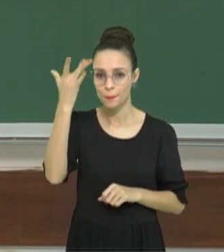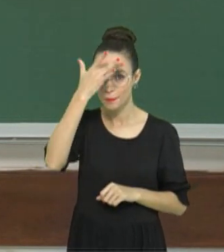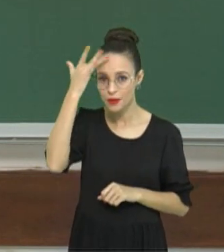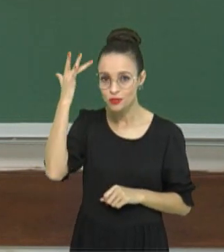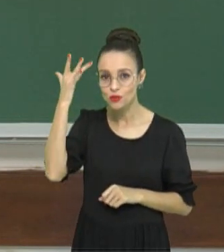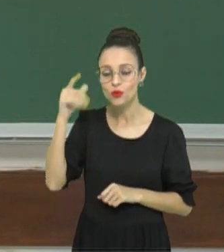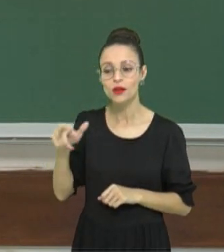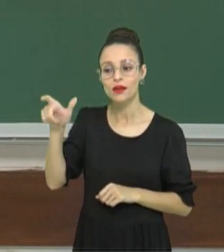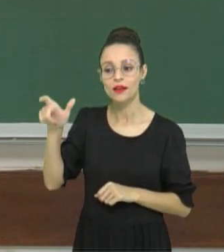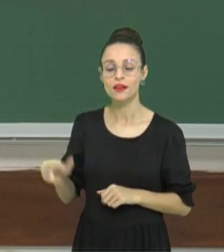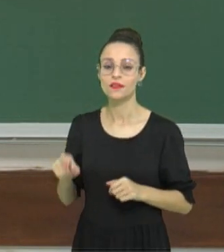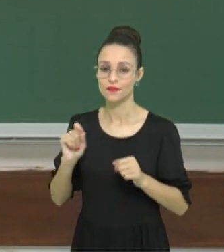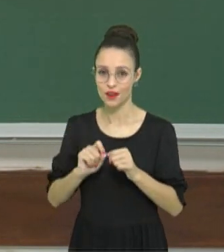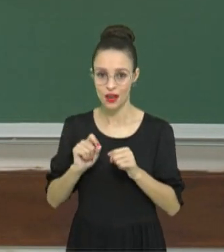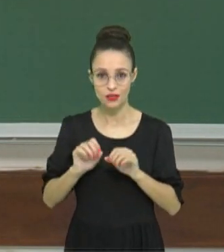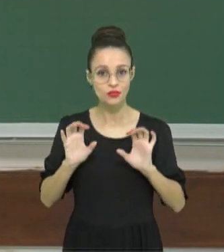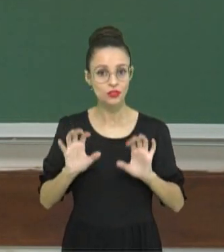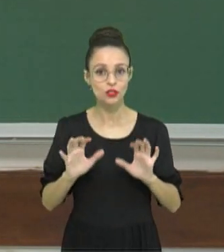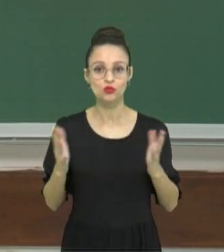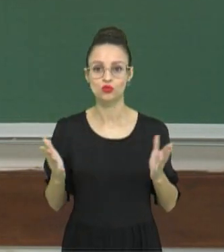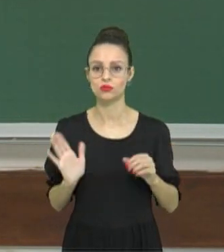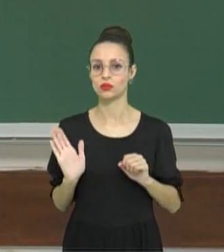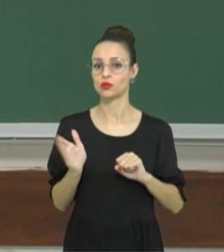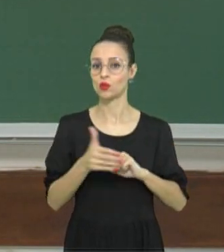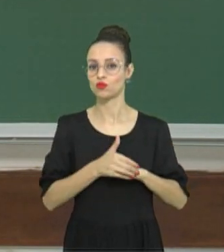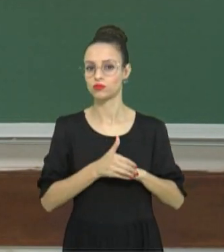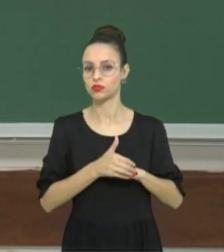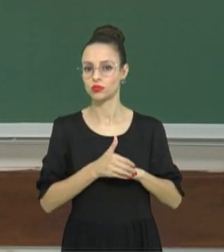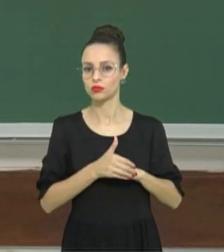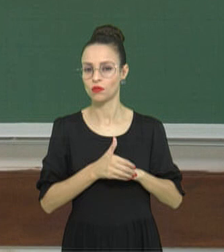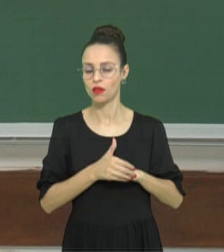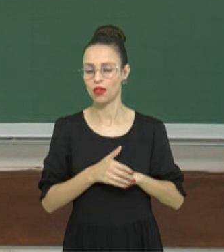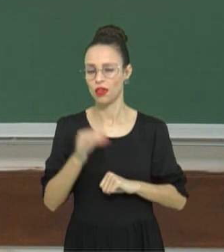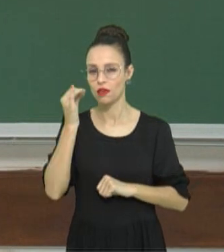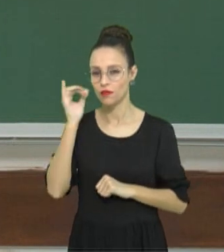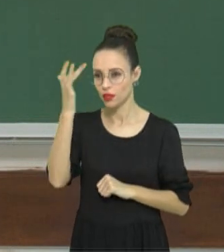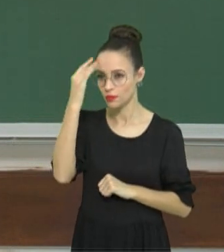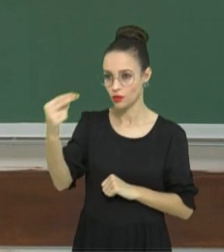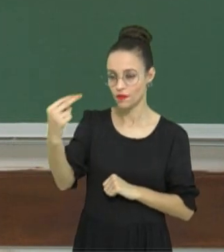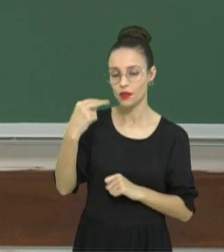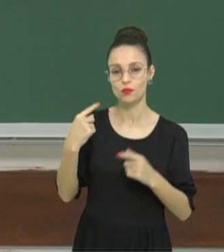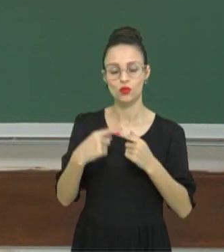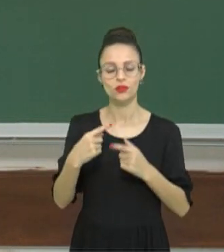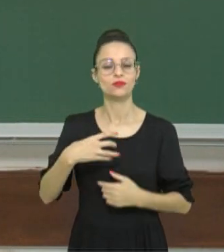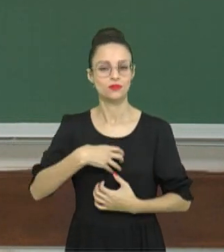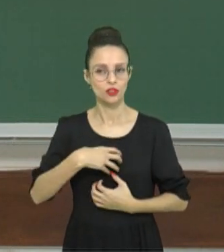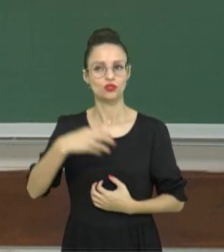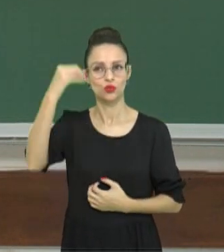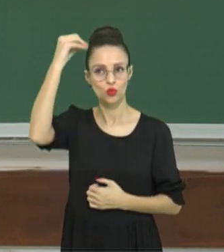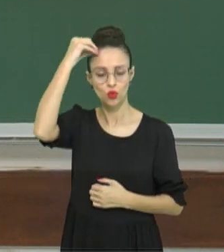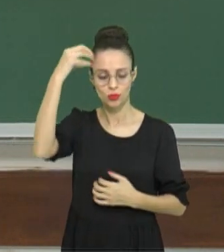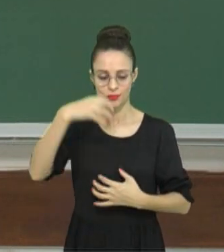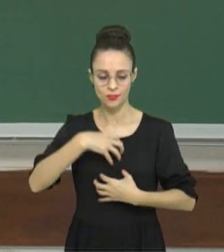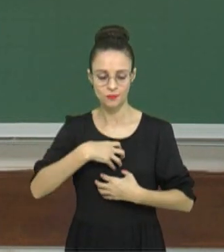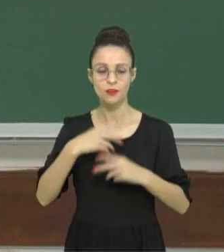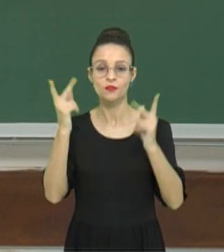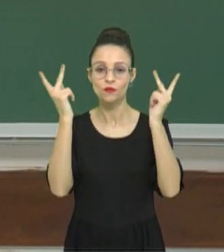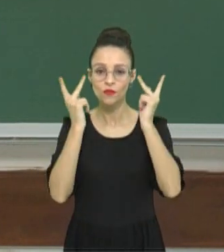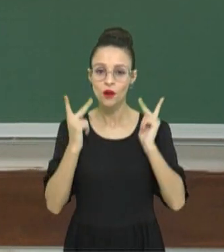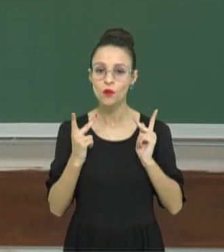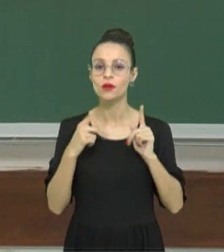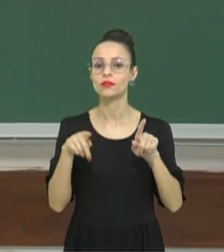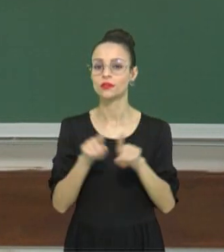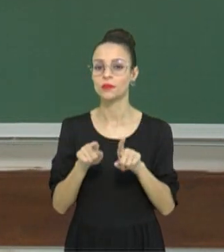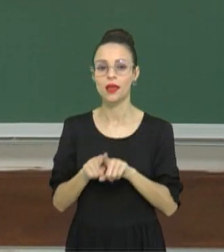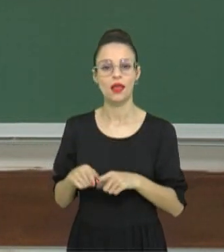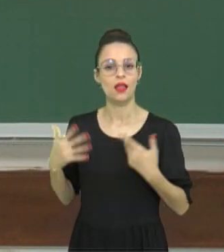faz essas ações de maneira escondida, justamente por essa culpa e esse sentimento de vergonha. Ou seja,